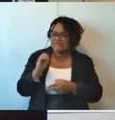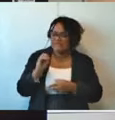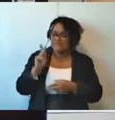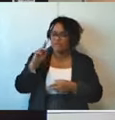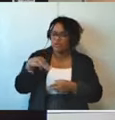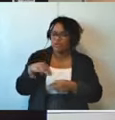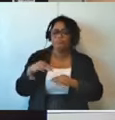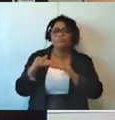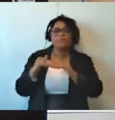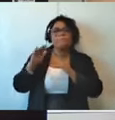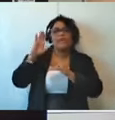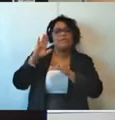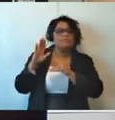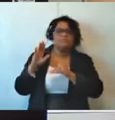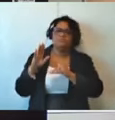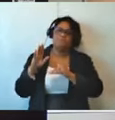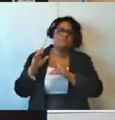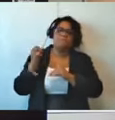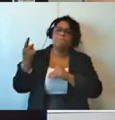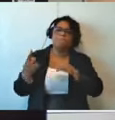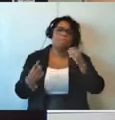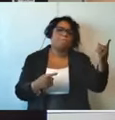rodoviário,